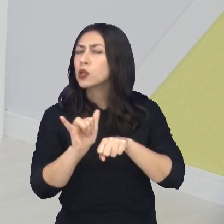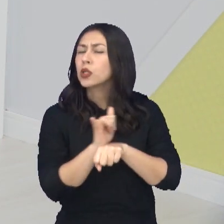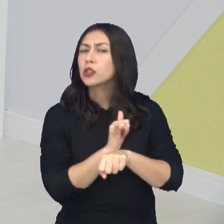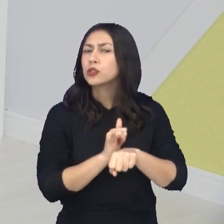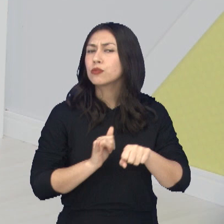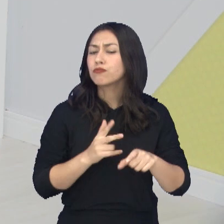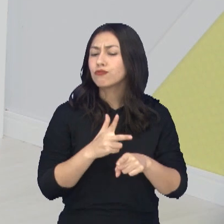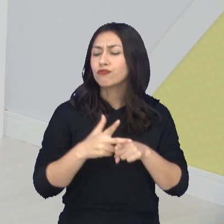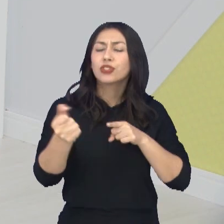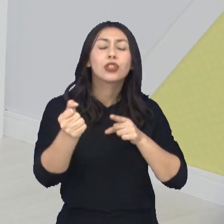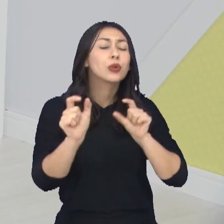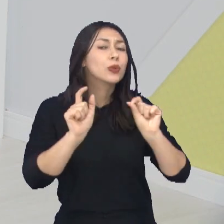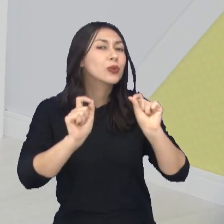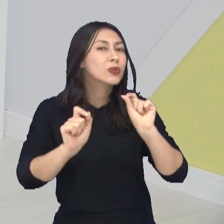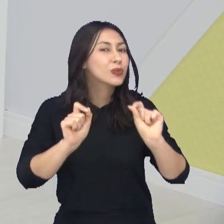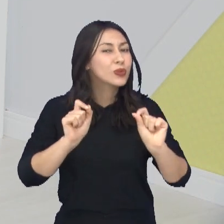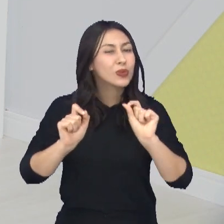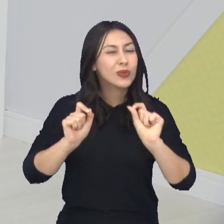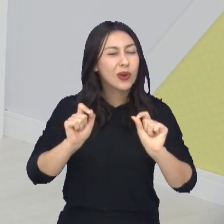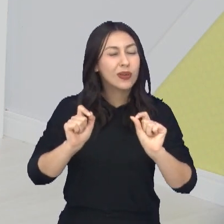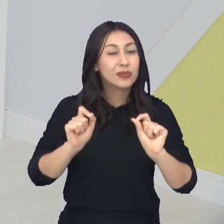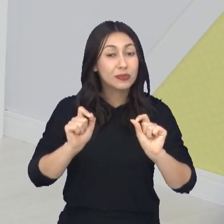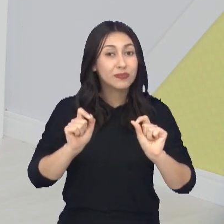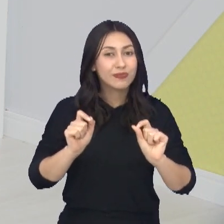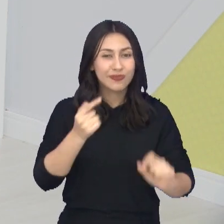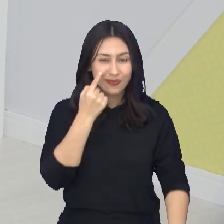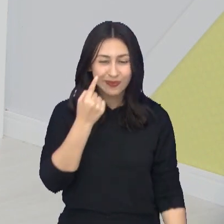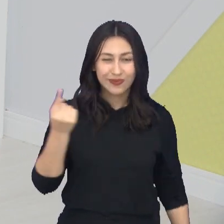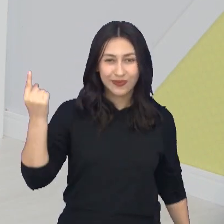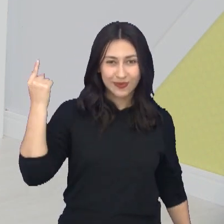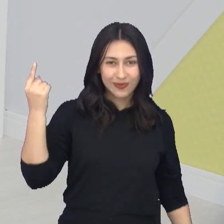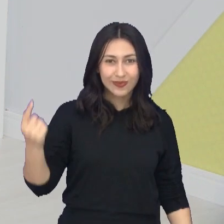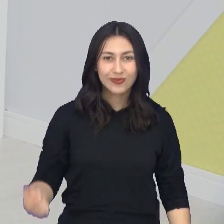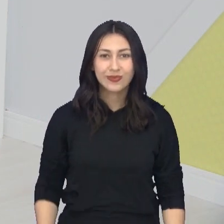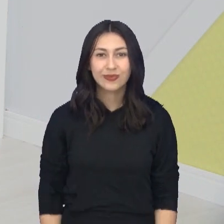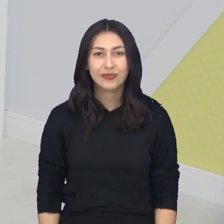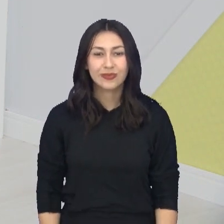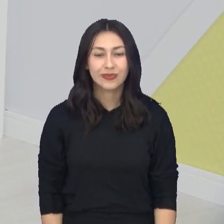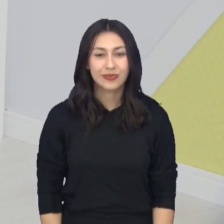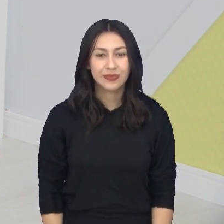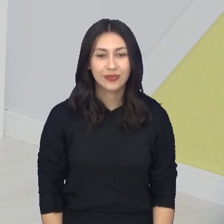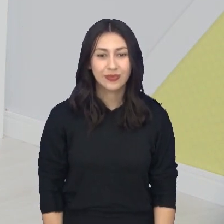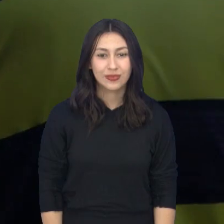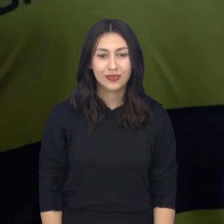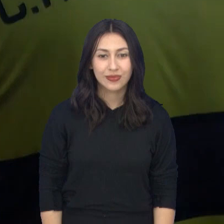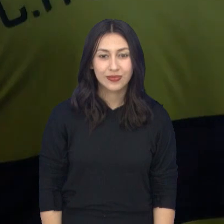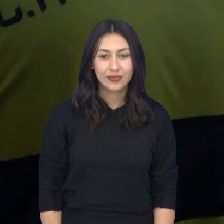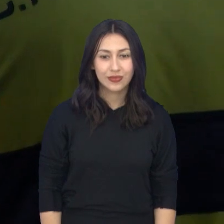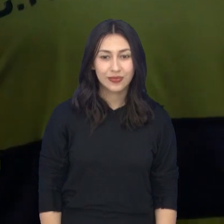para conquistar a vitória na capital. Solta, Matheus!